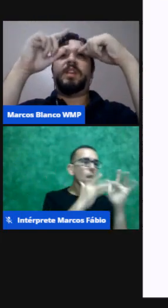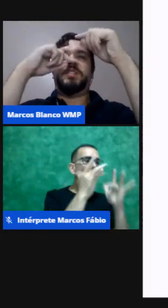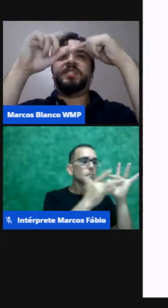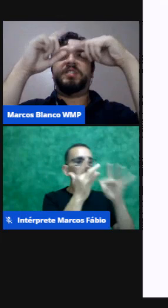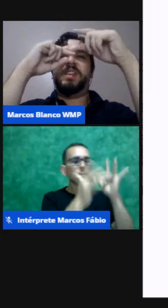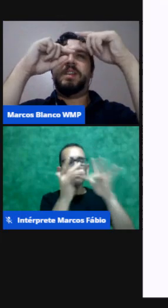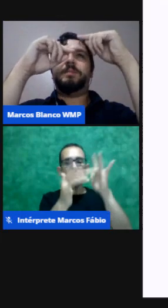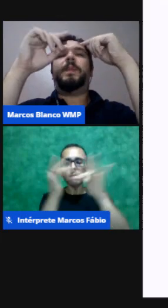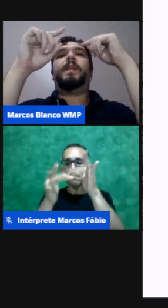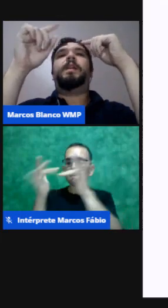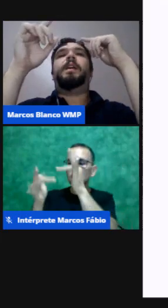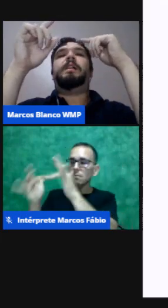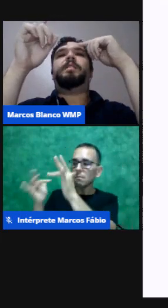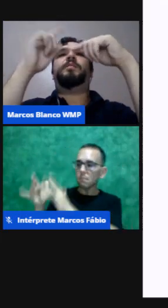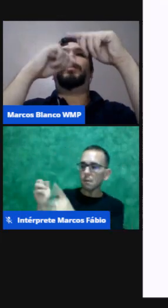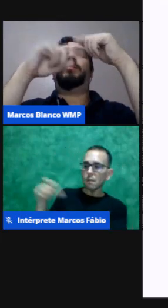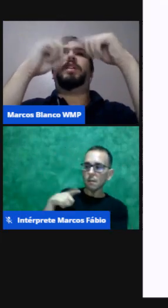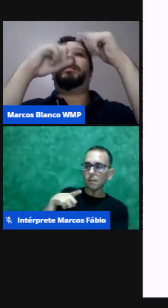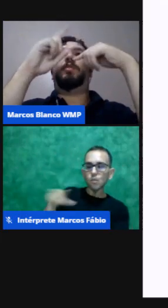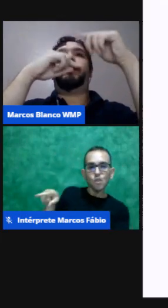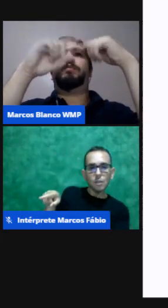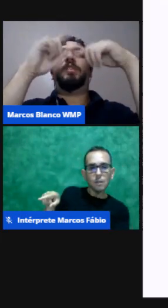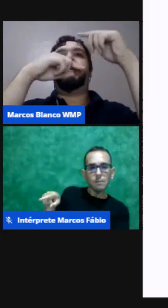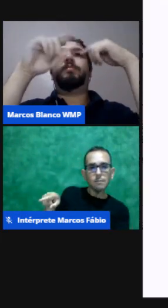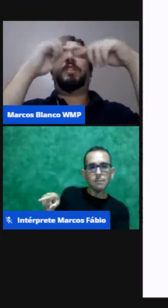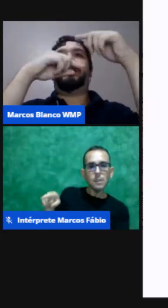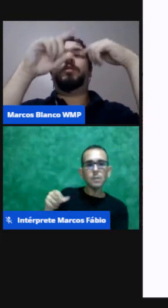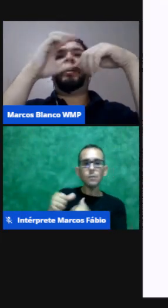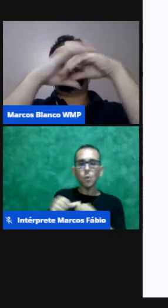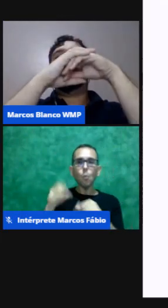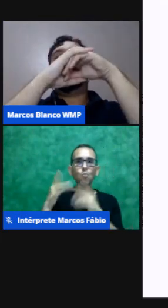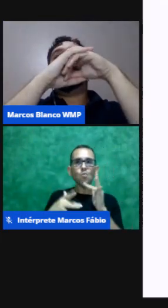o volbito que a gente tinha. Então ficou namorando.